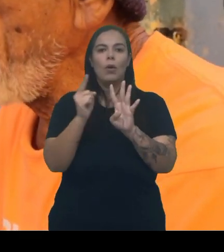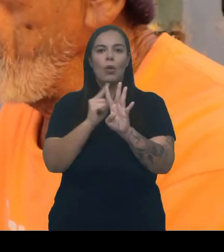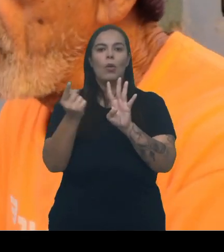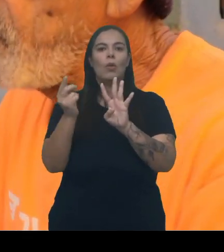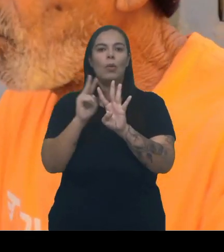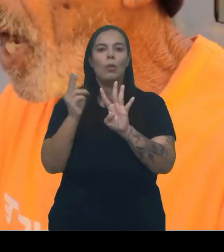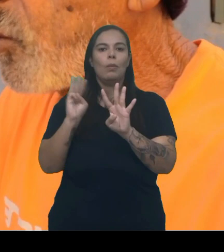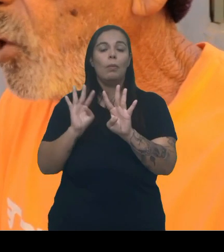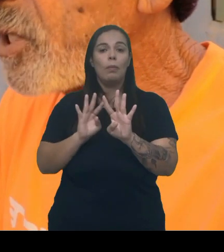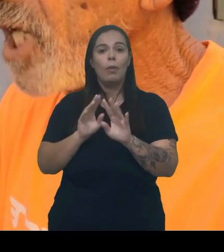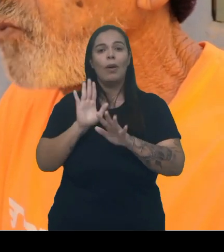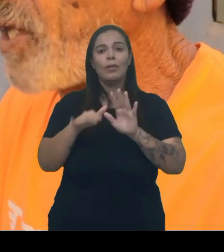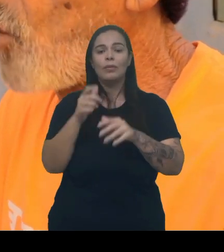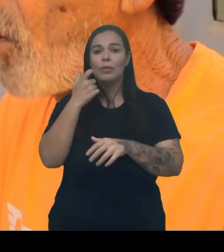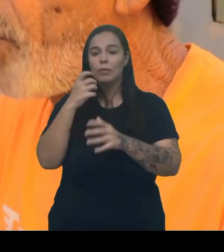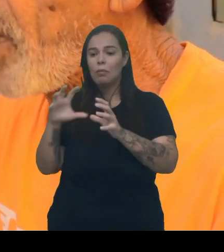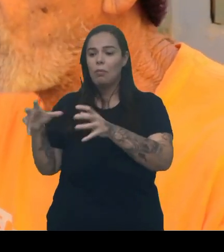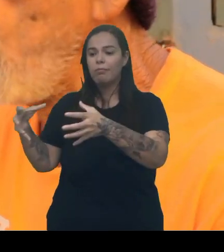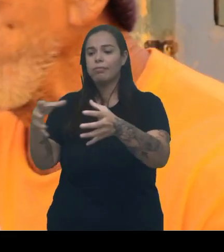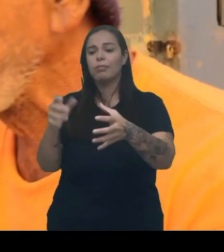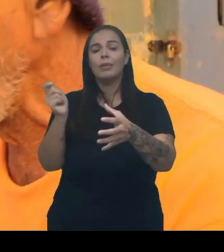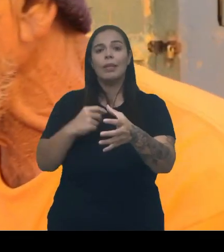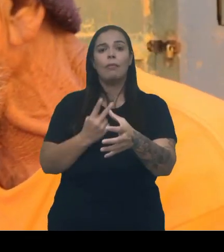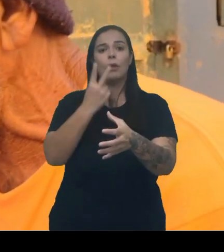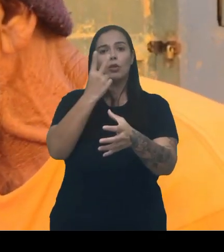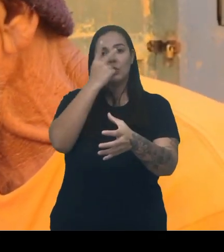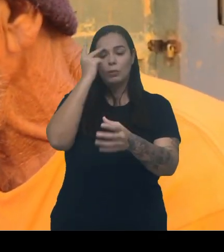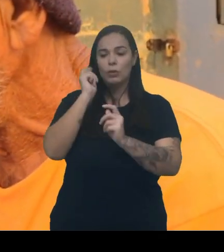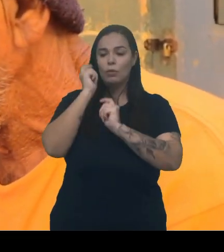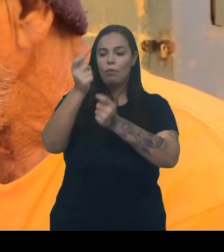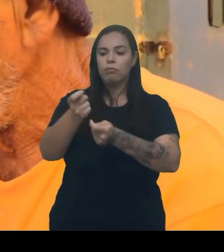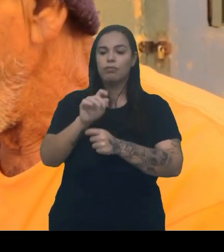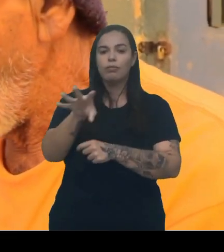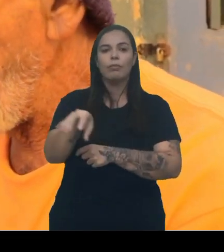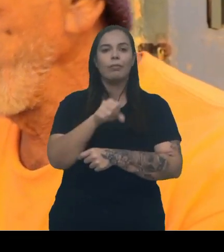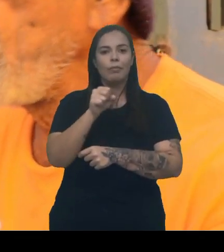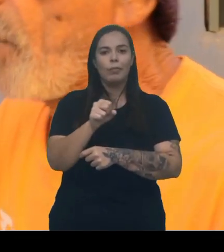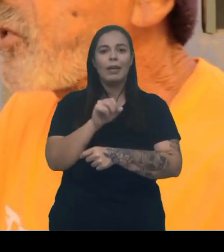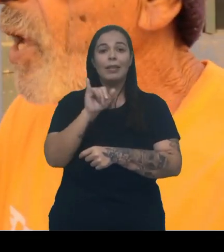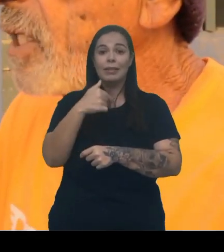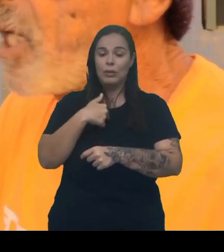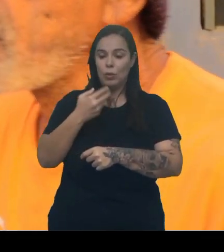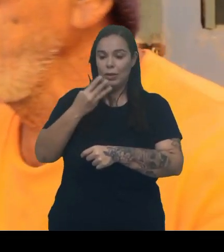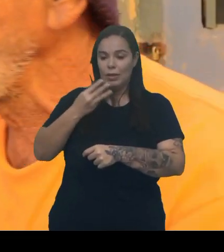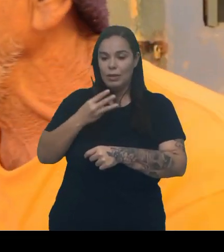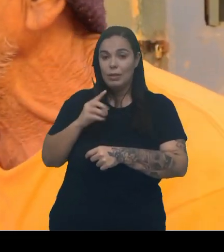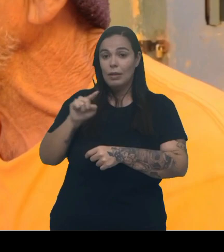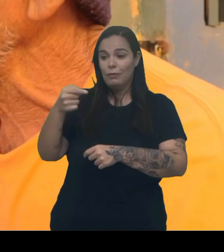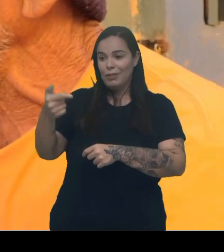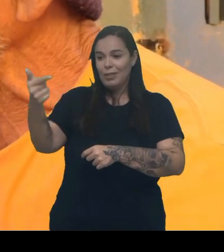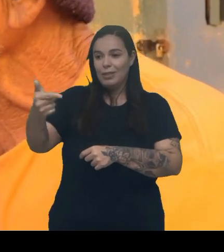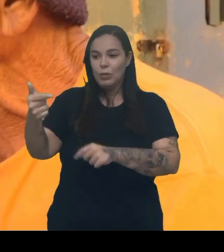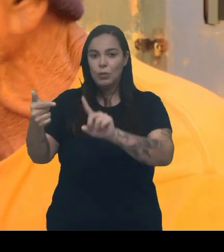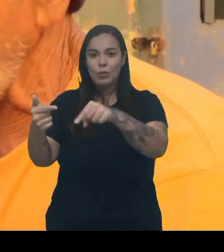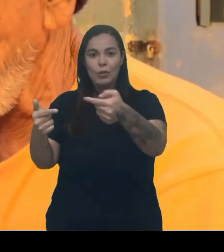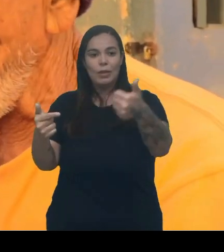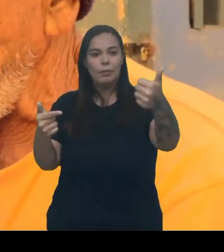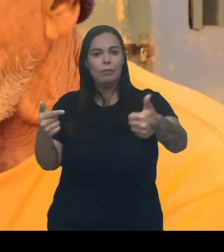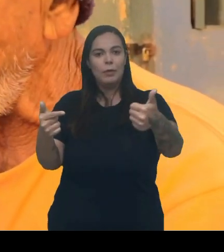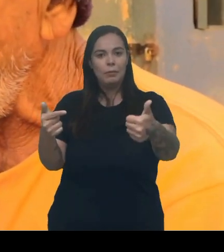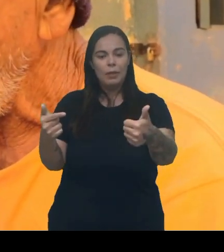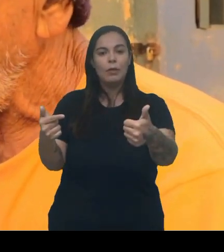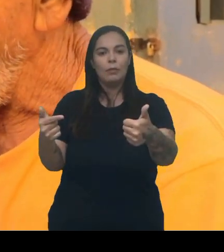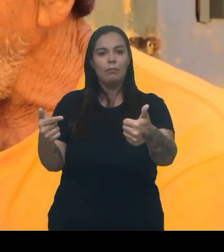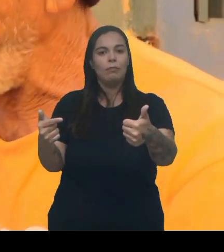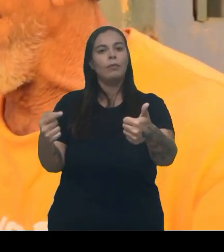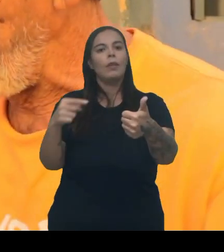Por exemplo, às vezes vinha um cardume satisfatório para 2 pessoas cercar. Aí, por exemplo, se eu era terceiro e você fosse segundo e ele